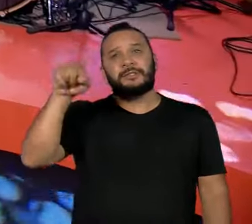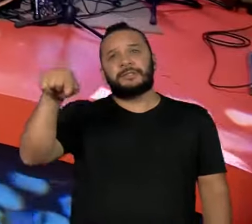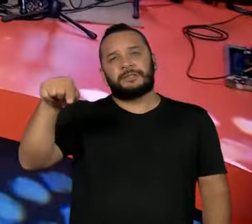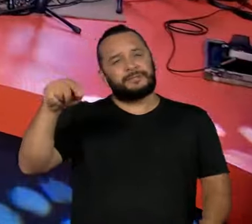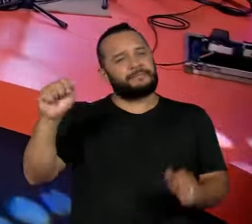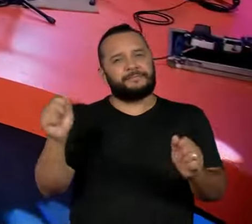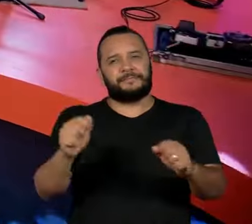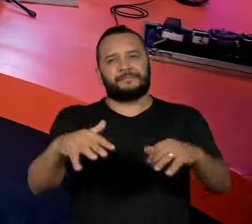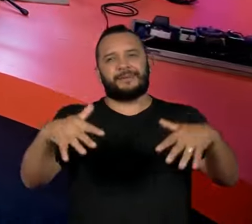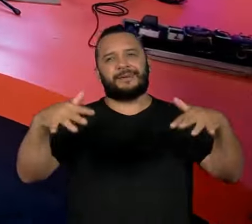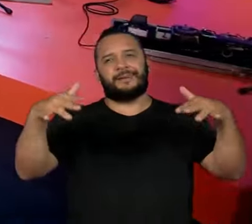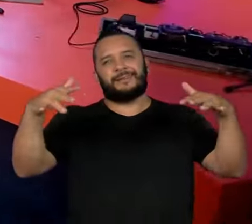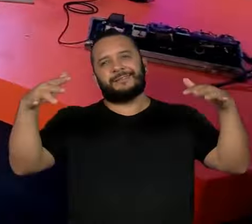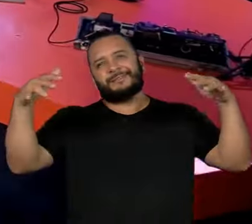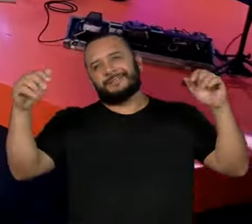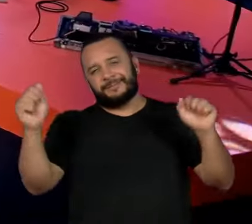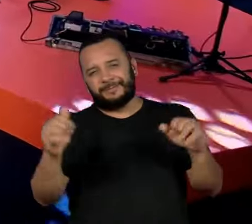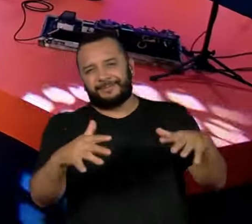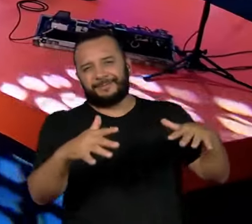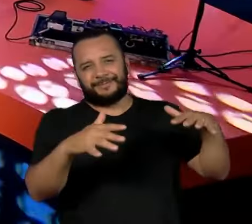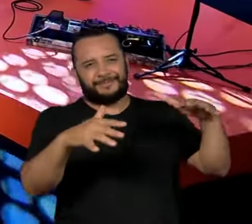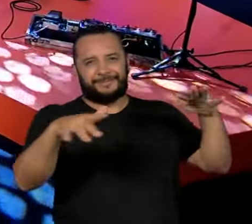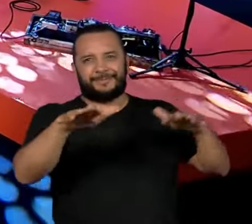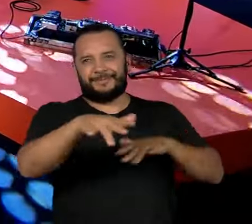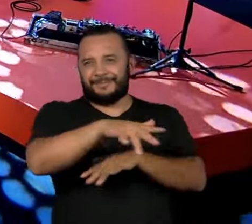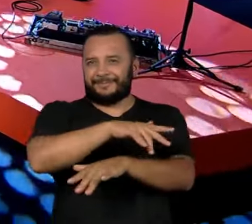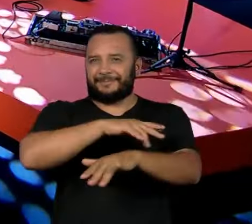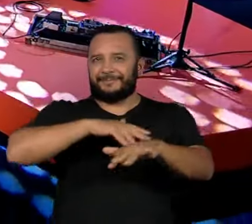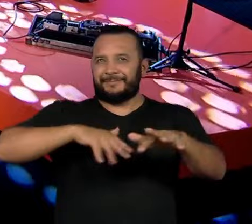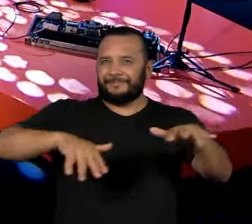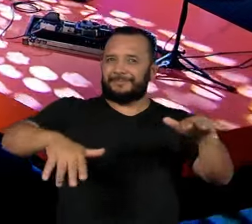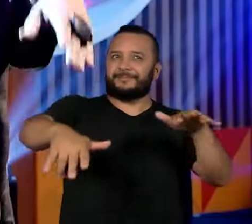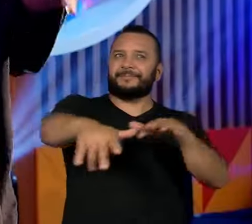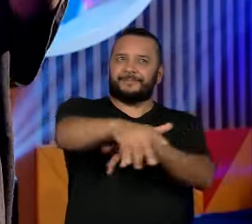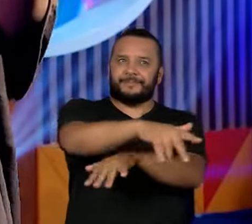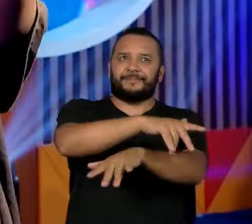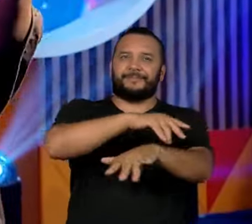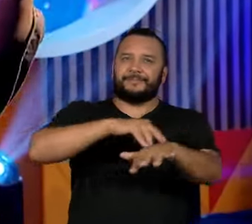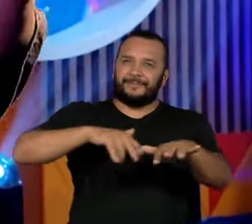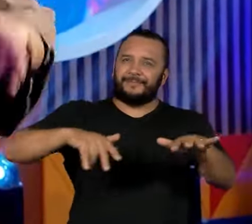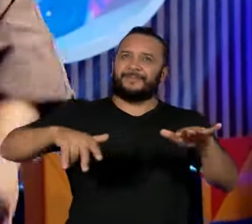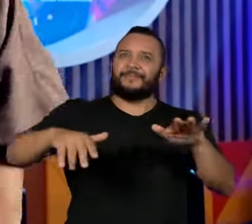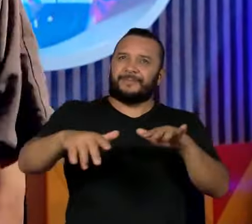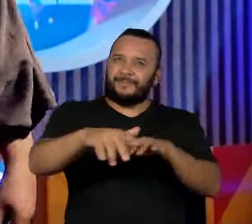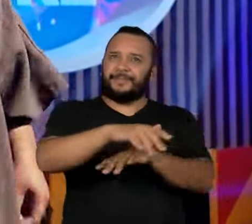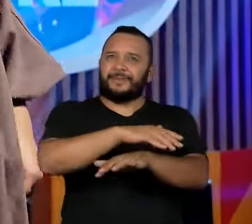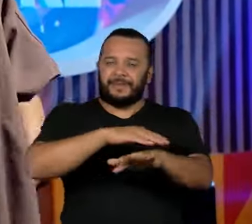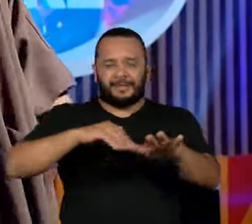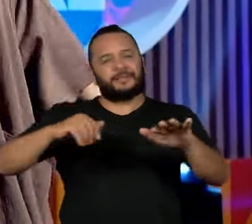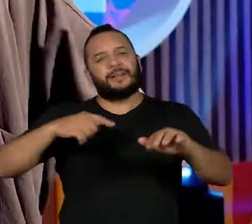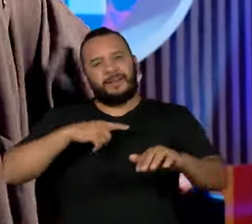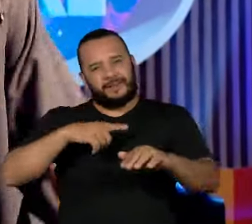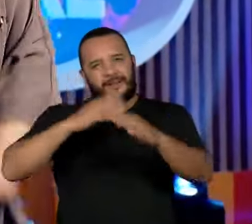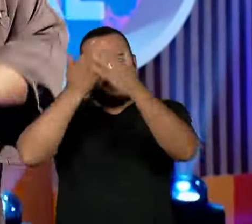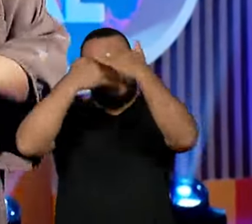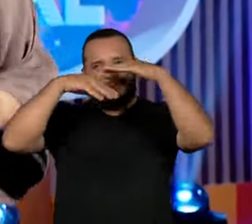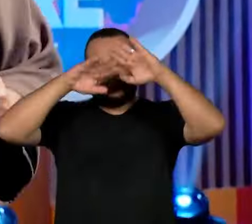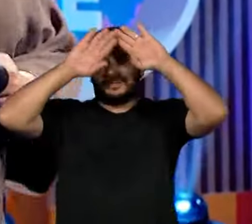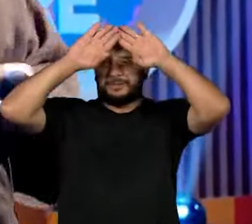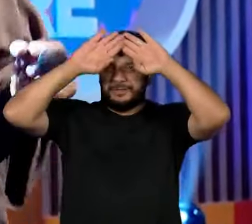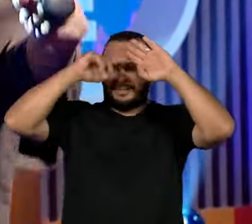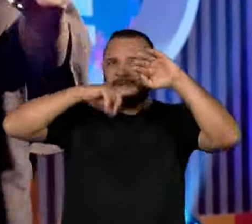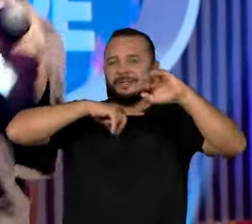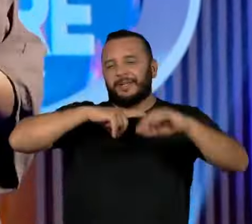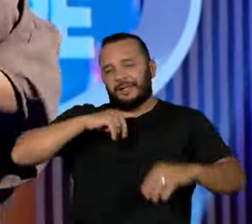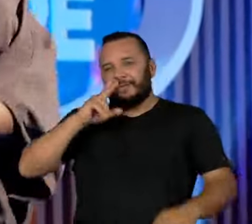que magia. Reza. orixá. Tem a força